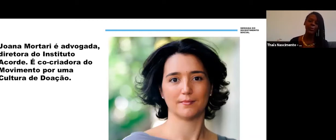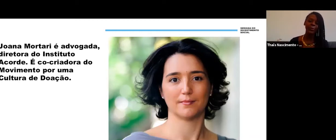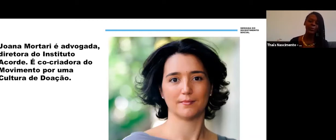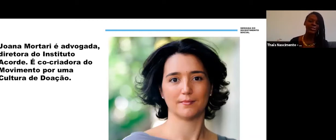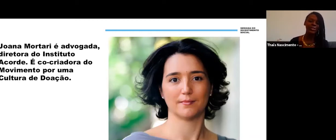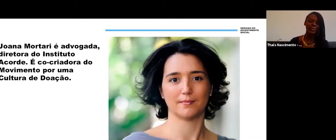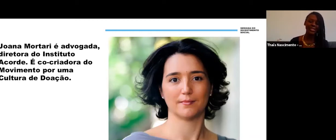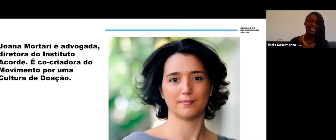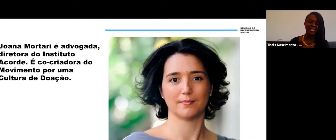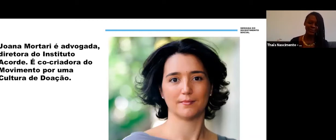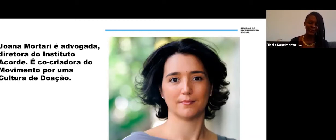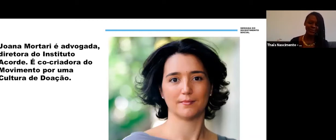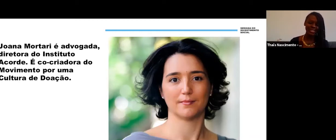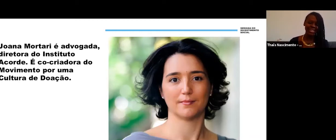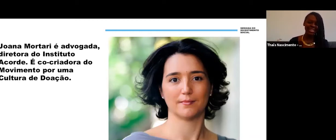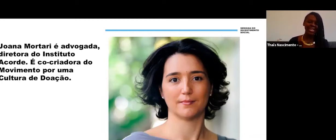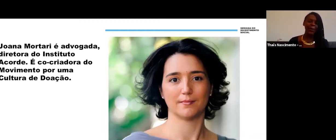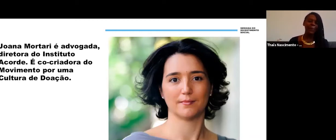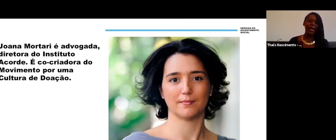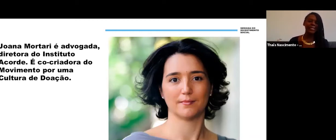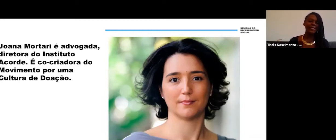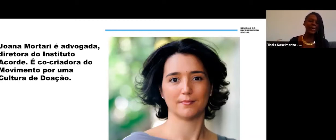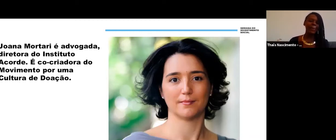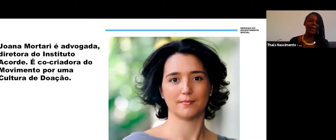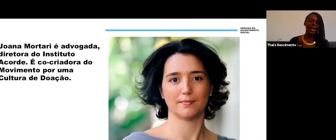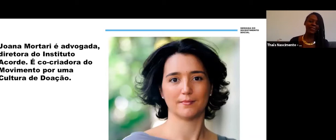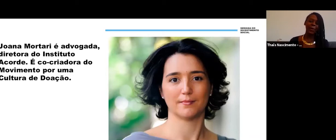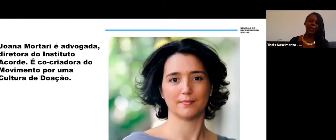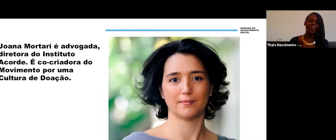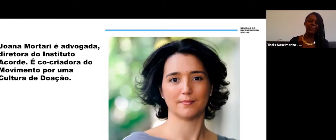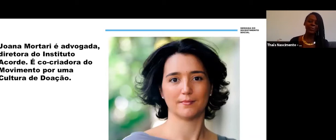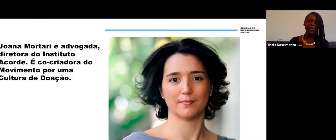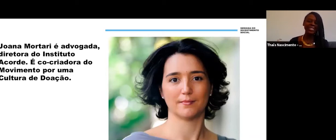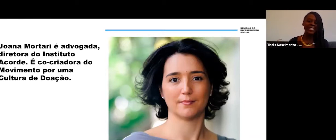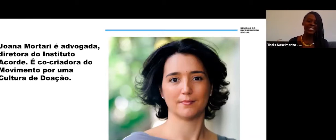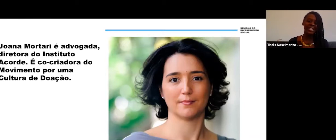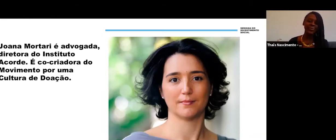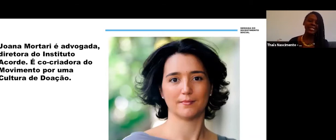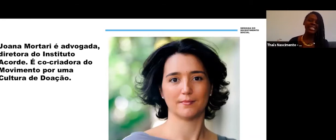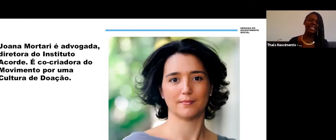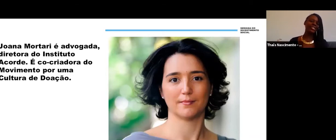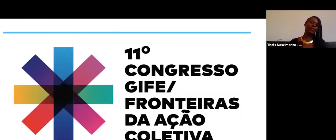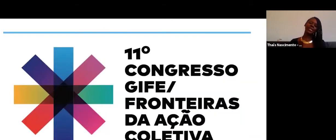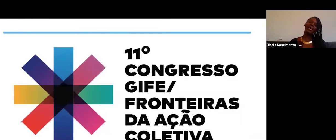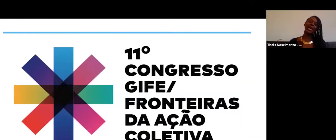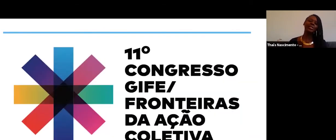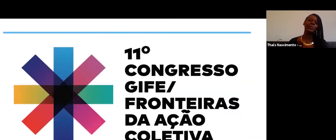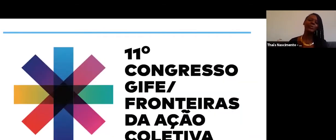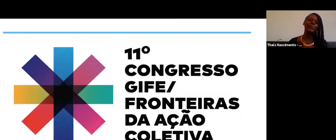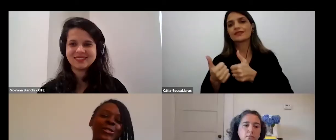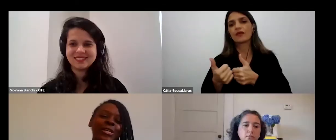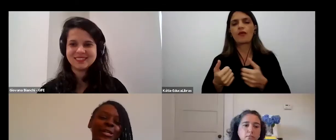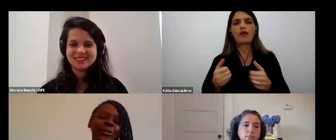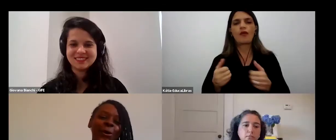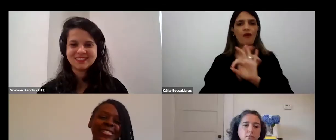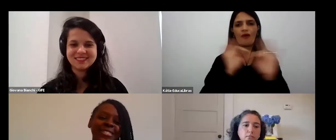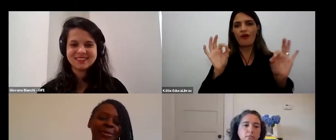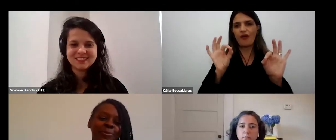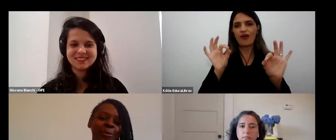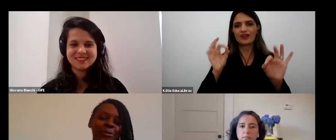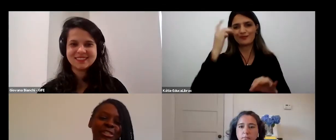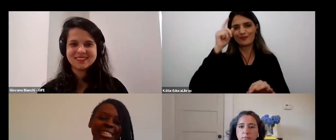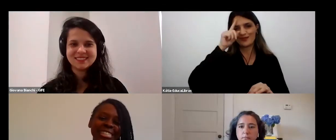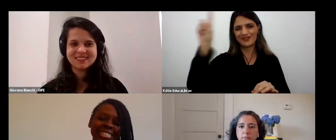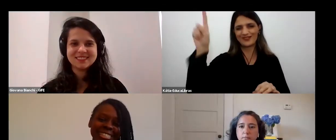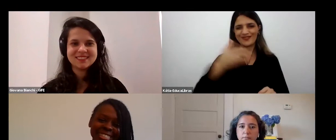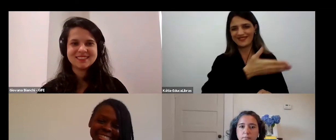Movimento por uma Cultura de Doação. Eu passo então a palavra agora para a Joana e desejo uma excelente manhã a todos nós.